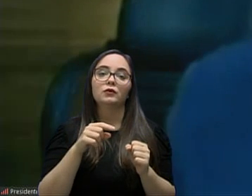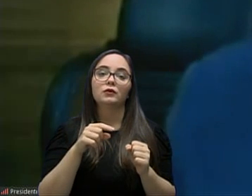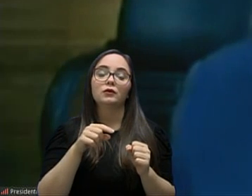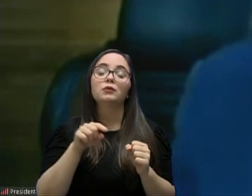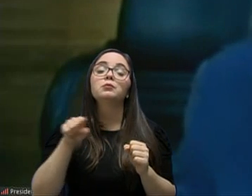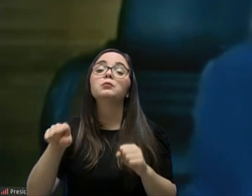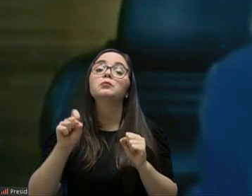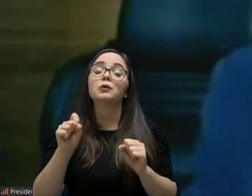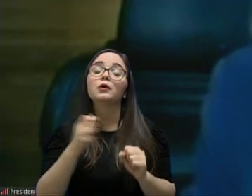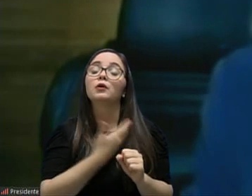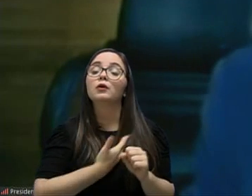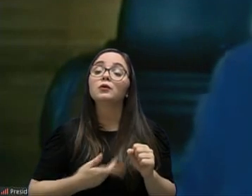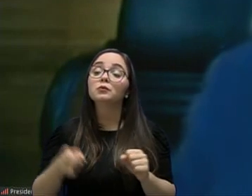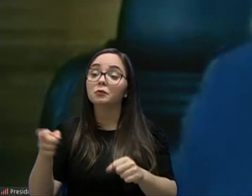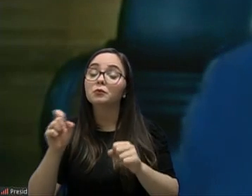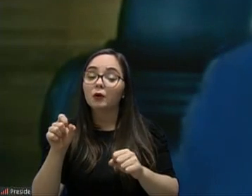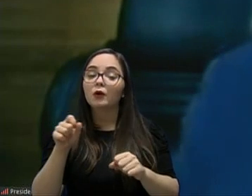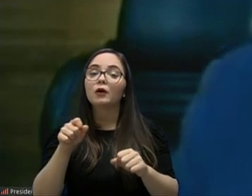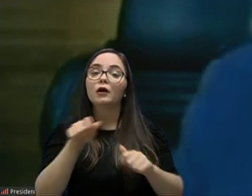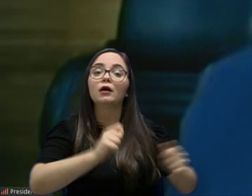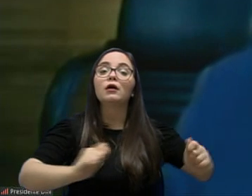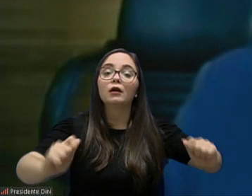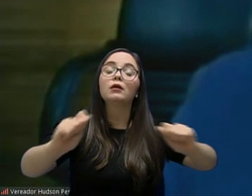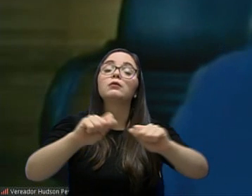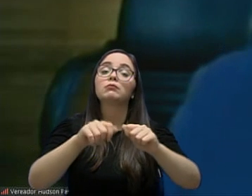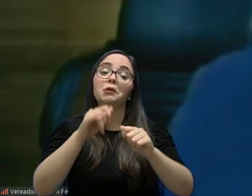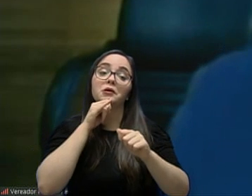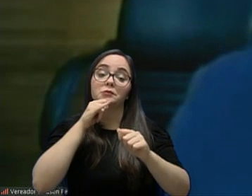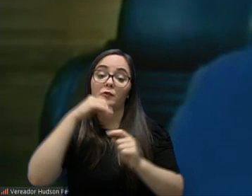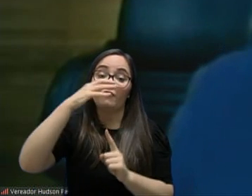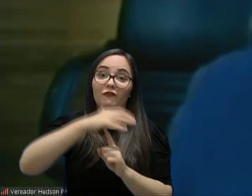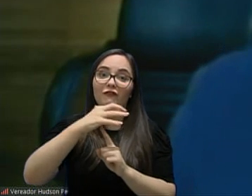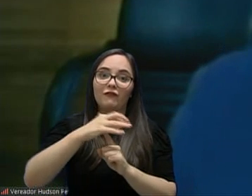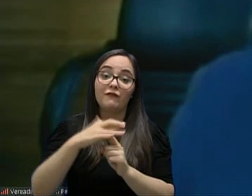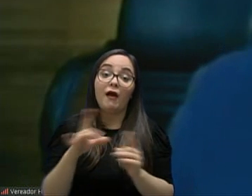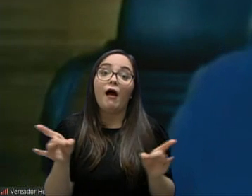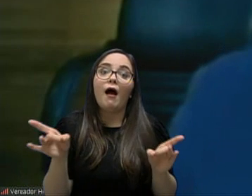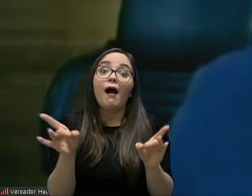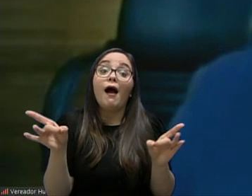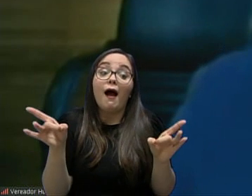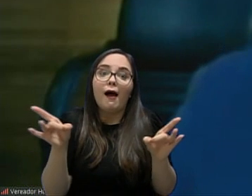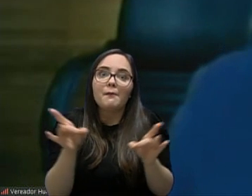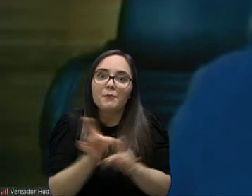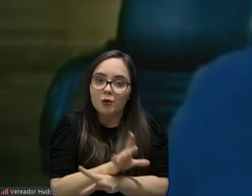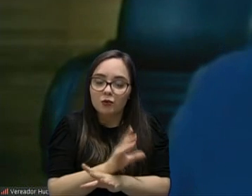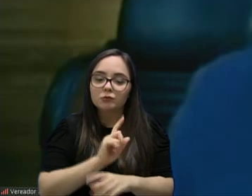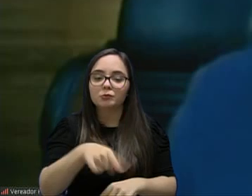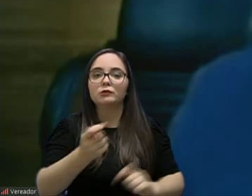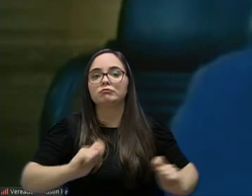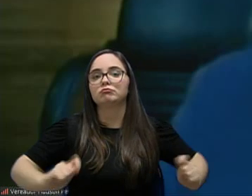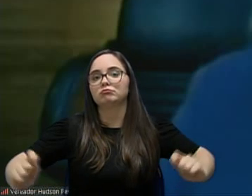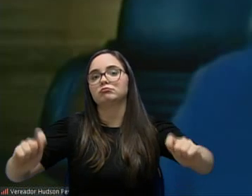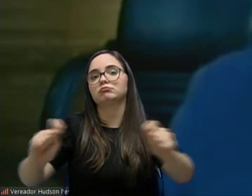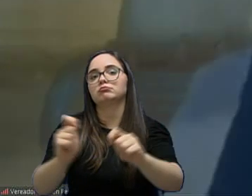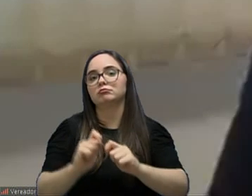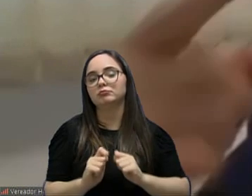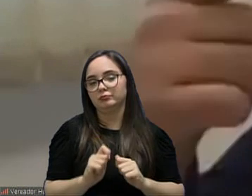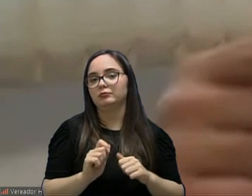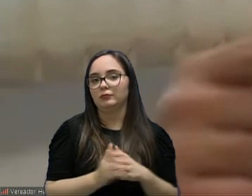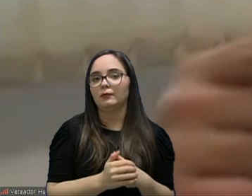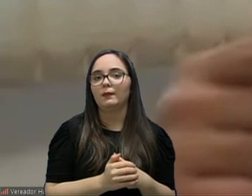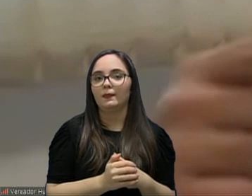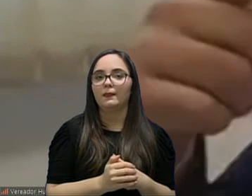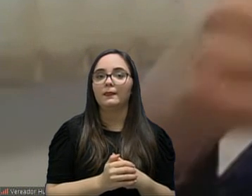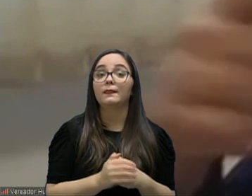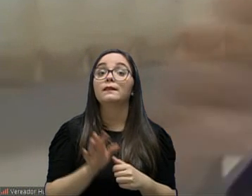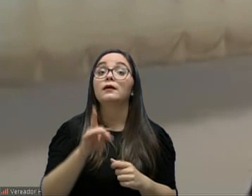feiras livres da nossa cidade, né? Eu acho que já passa-se nas feiras livres, ao contrário do